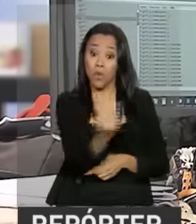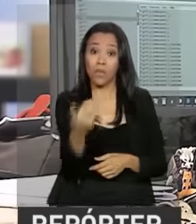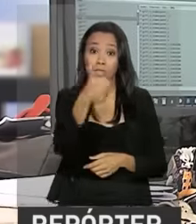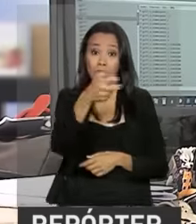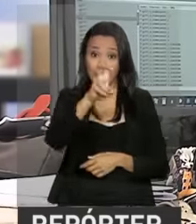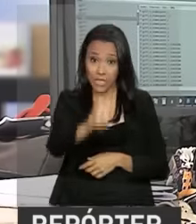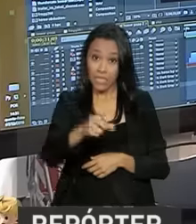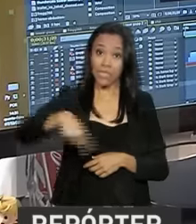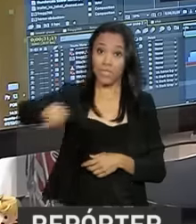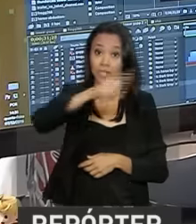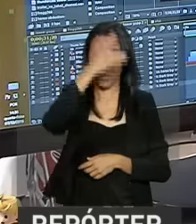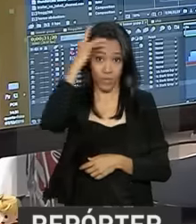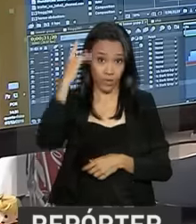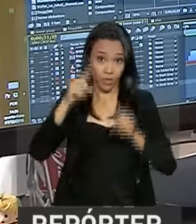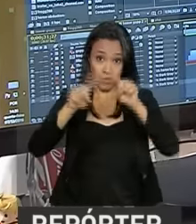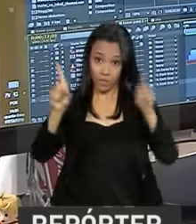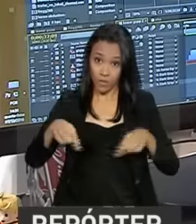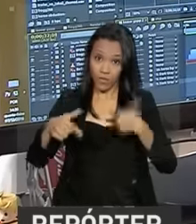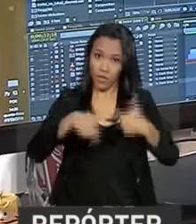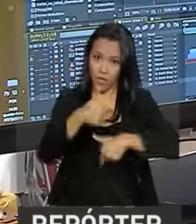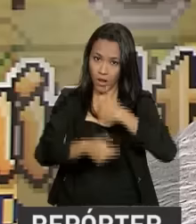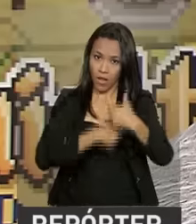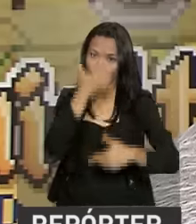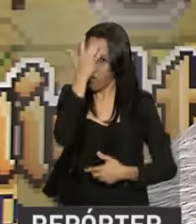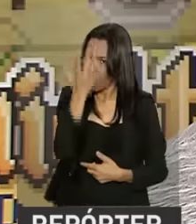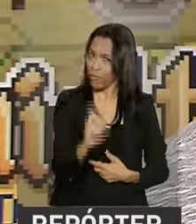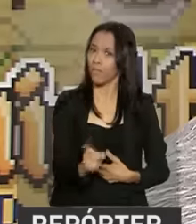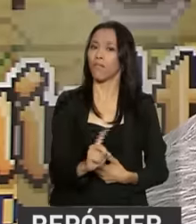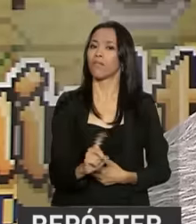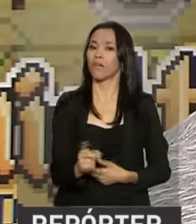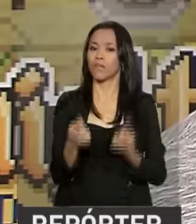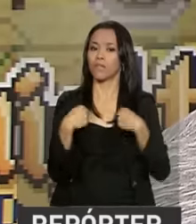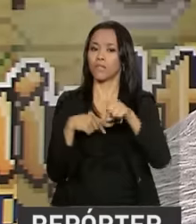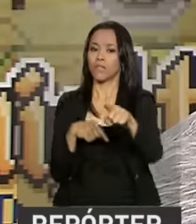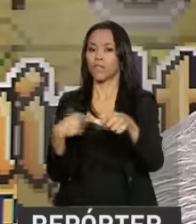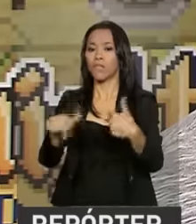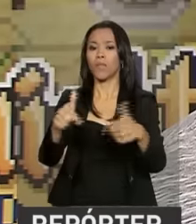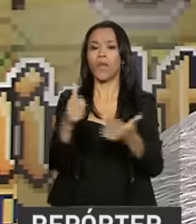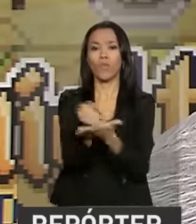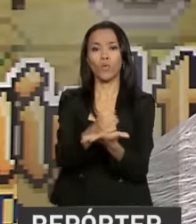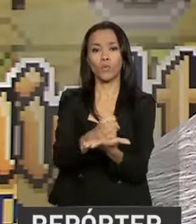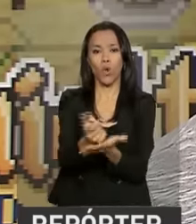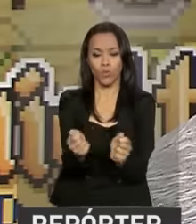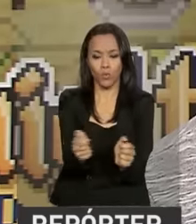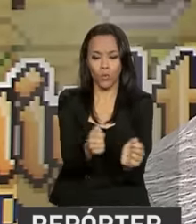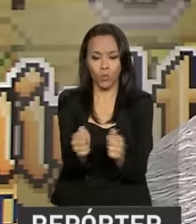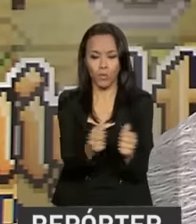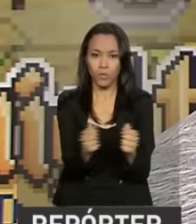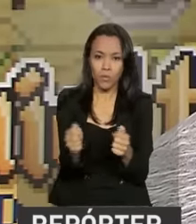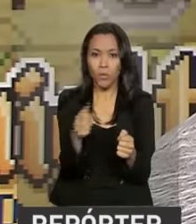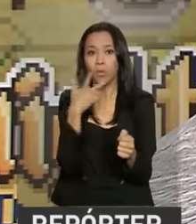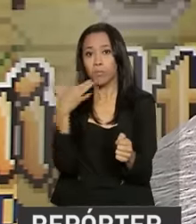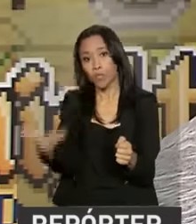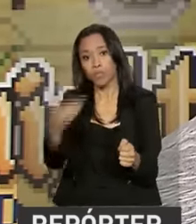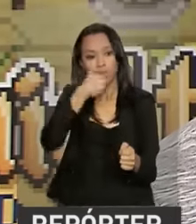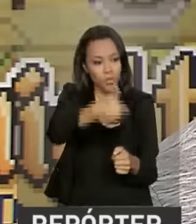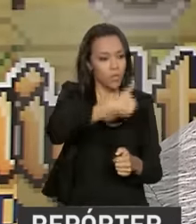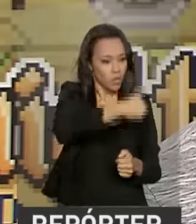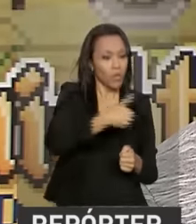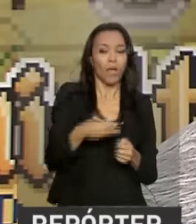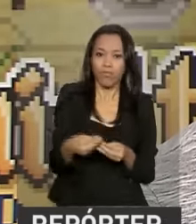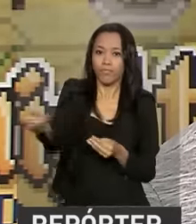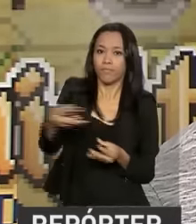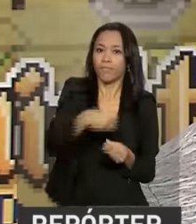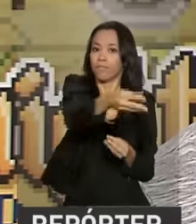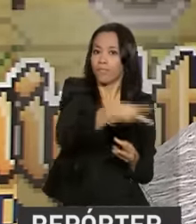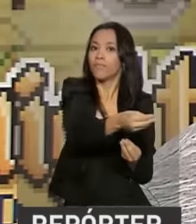vendidos em todo mundo e um bom faturamento não foi fácil a gente trabalhava com jogos ah sob demanda aconteceu um momento em